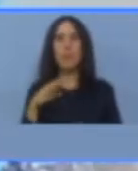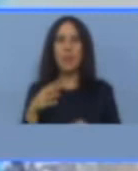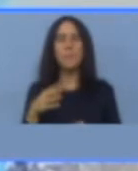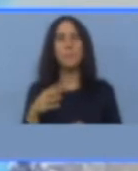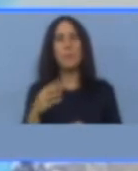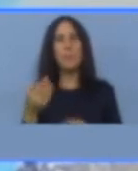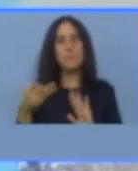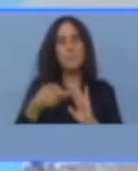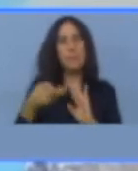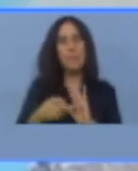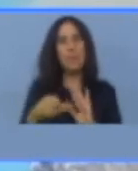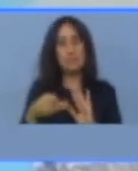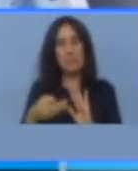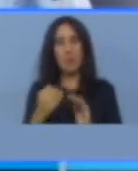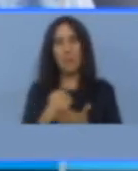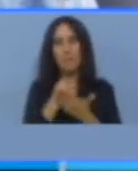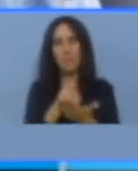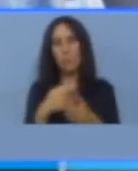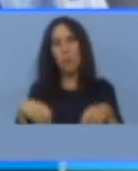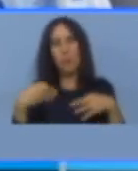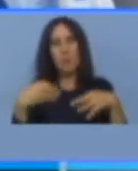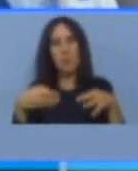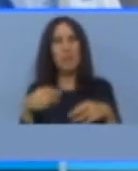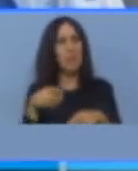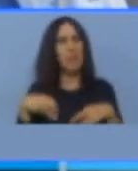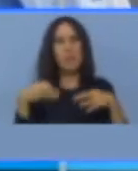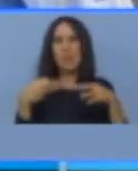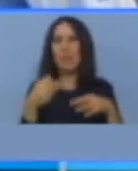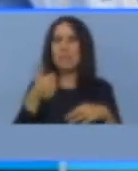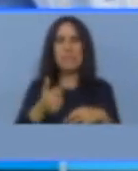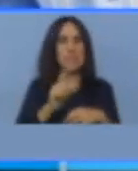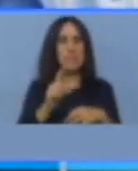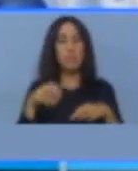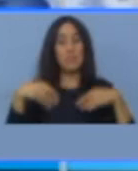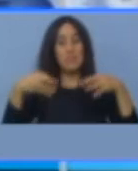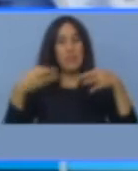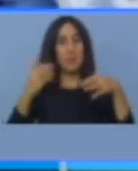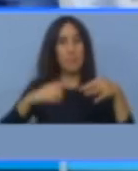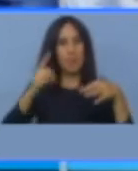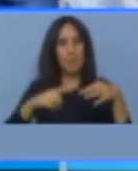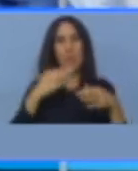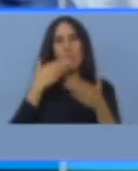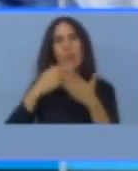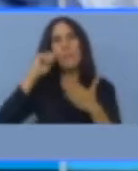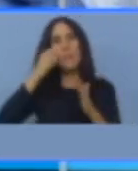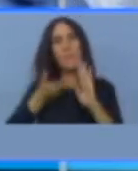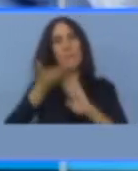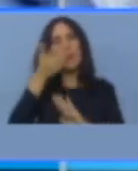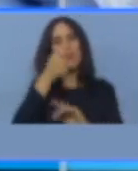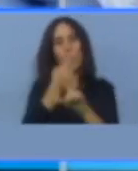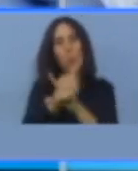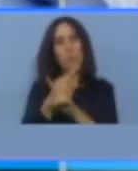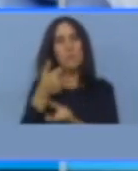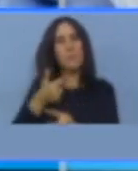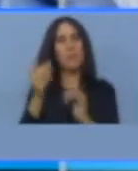do recorrer ao apoio. Não se deve adiar, porque quanto mais se adia, mais está a contribuir para que as coisas possam correr